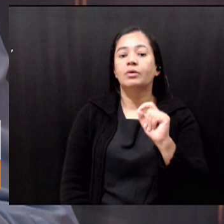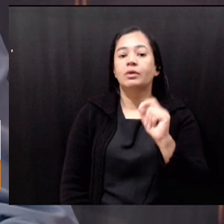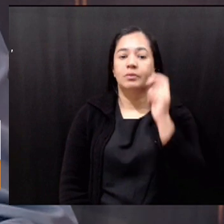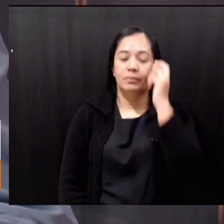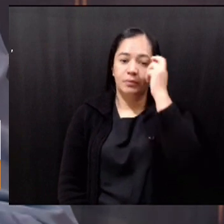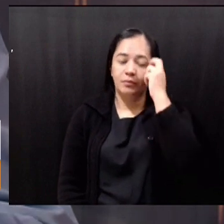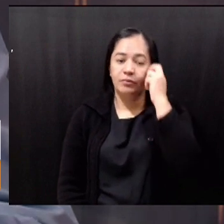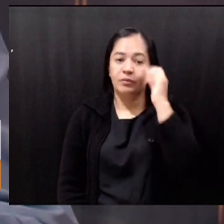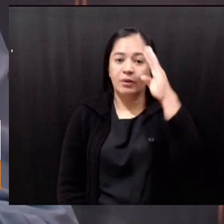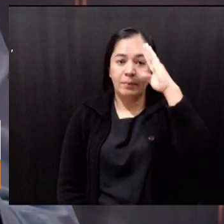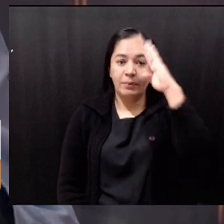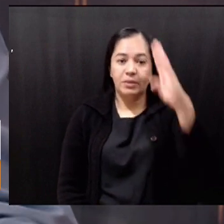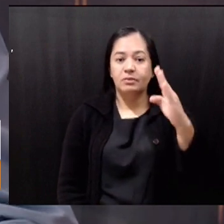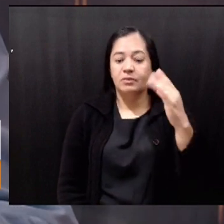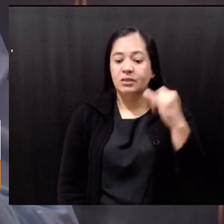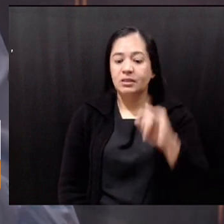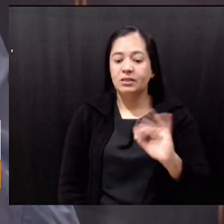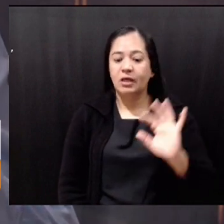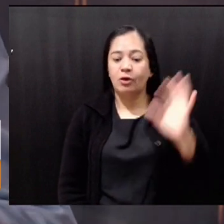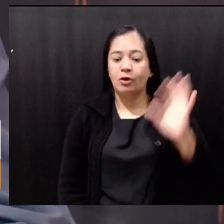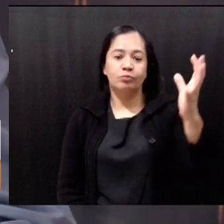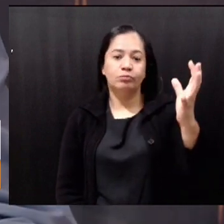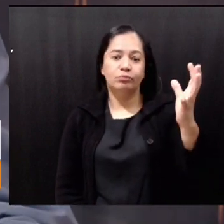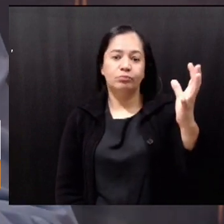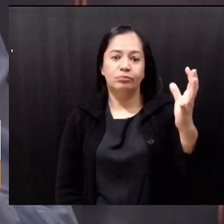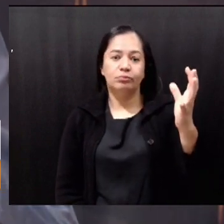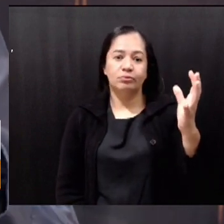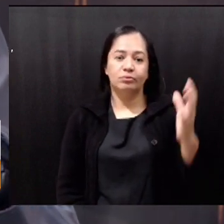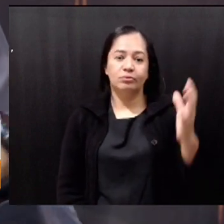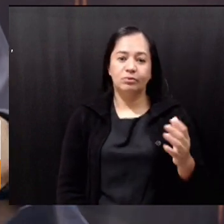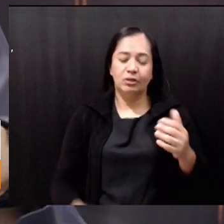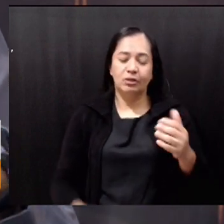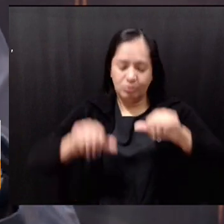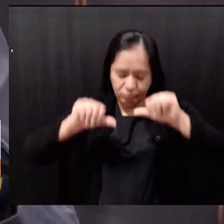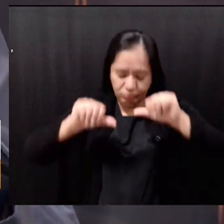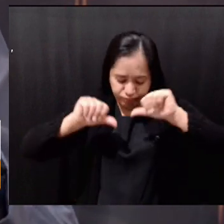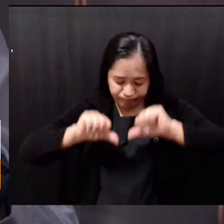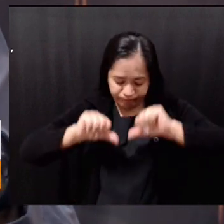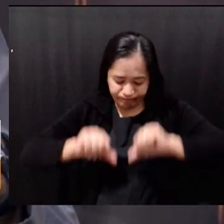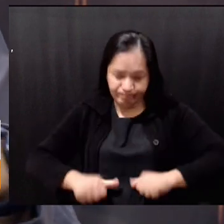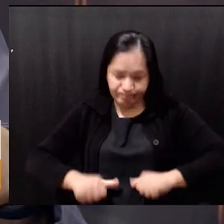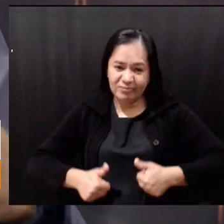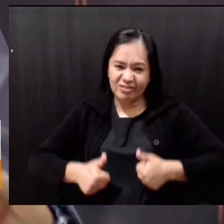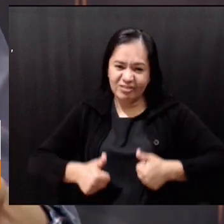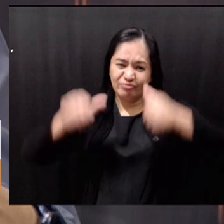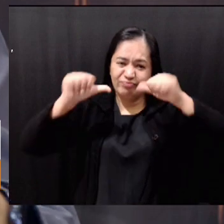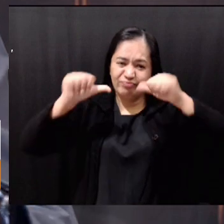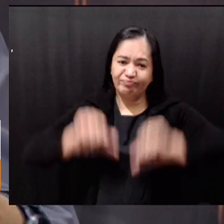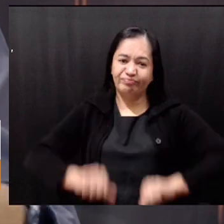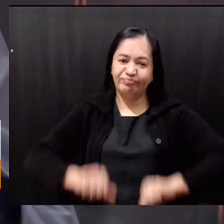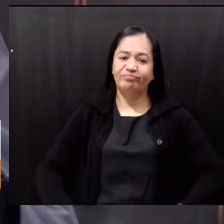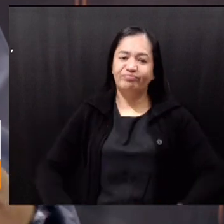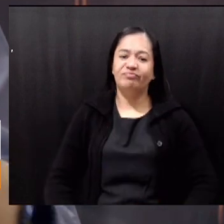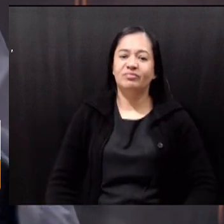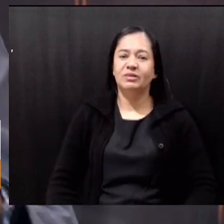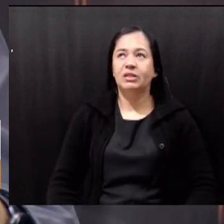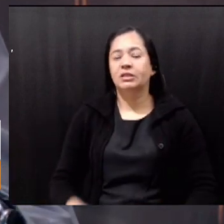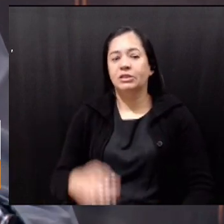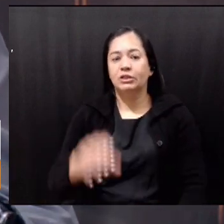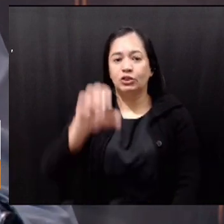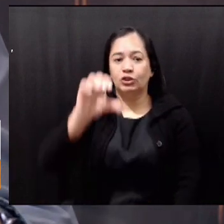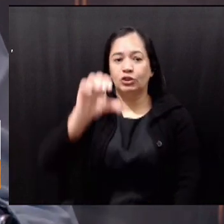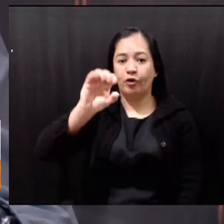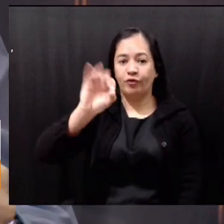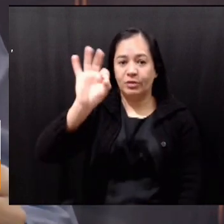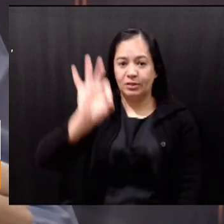tiver uma baixa autoestima, uma baixa autoconfiança e vamos falar assim, 90% dos seus